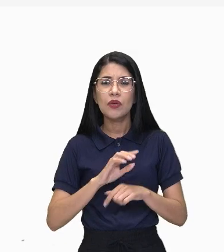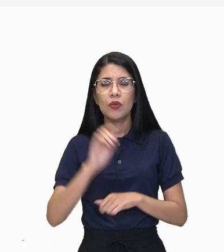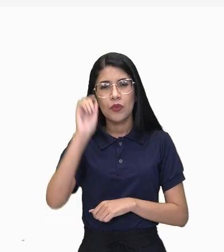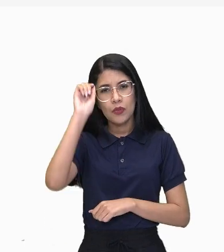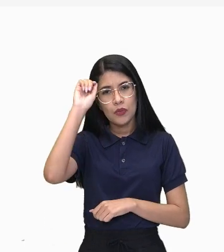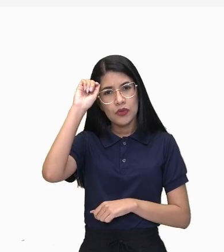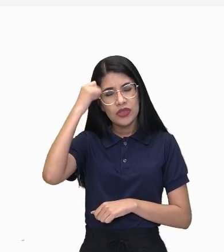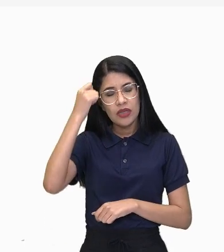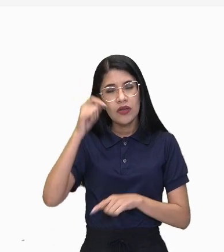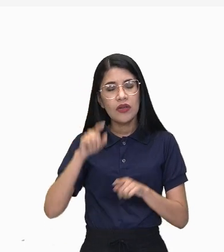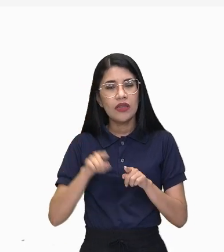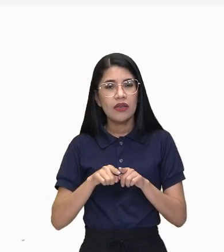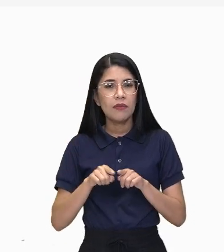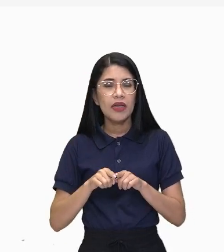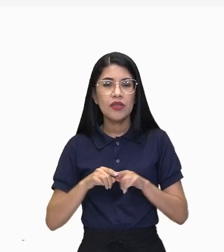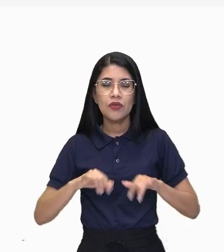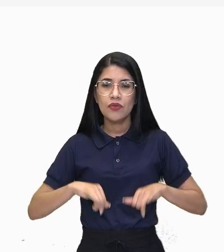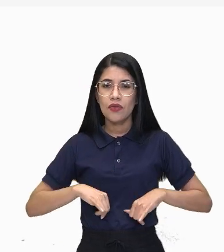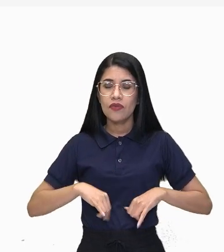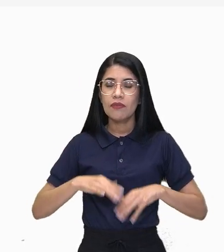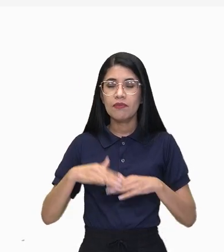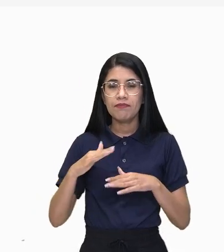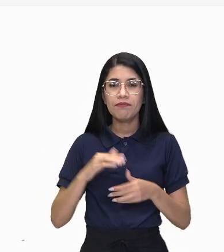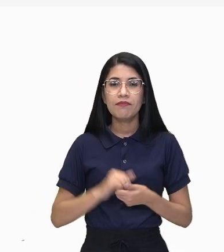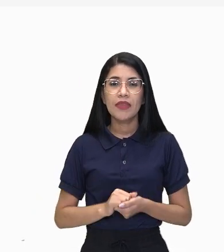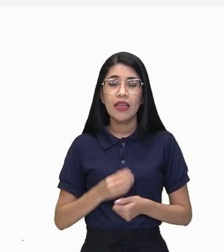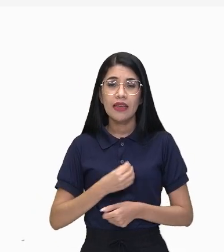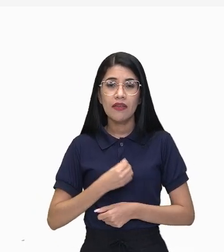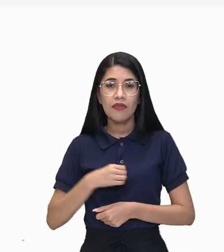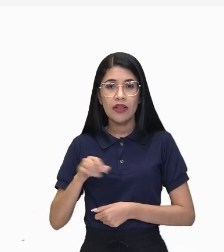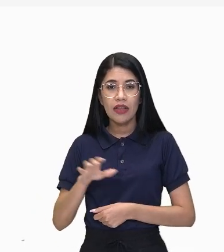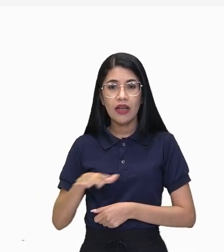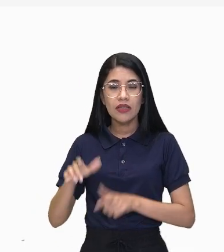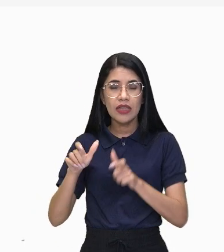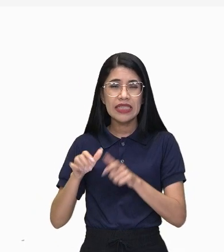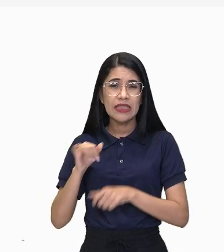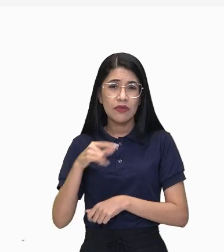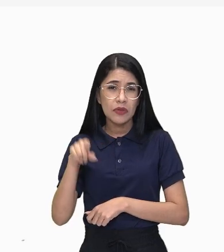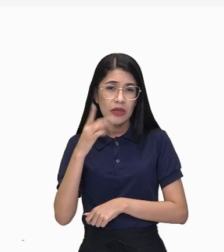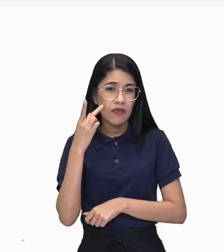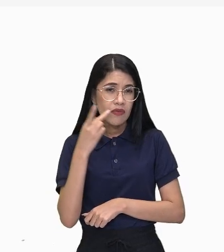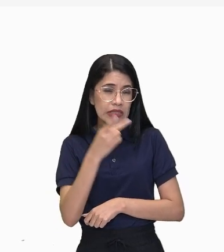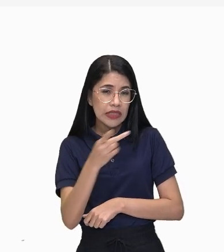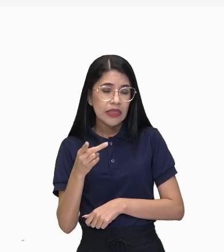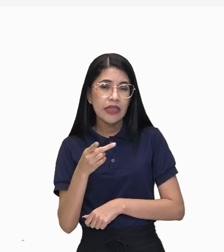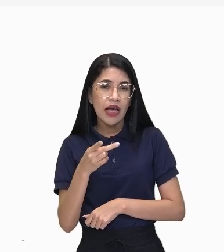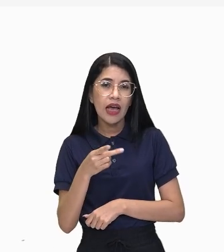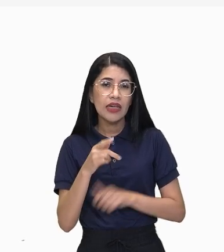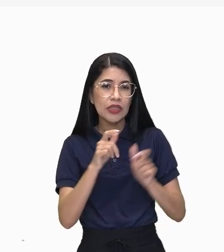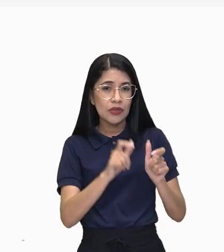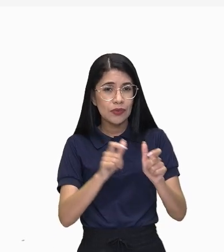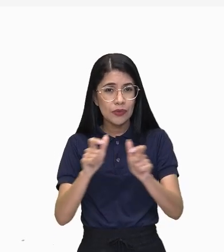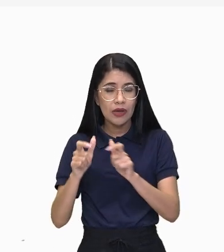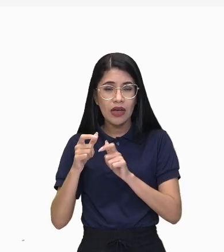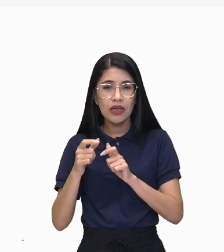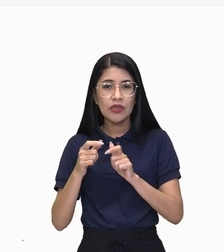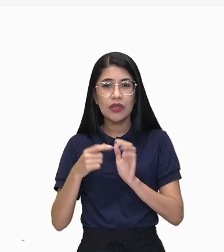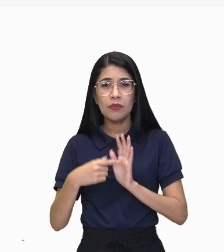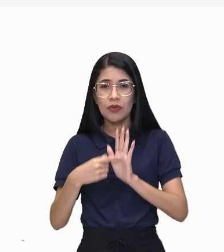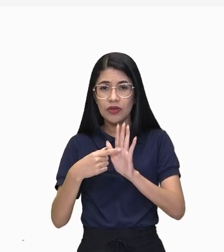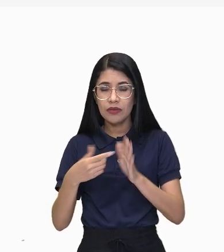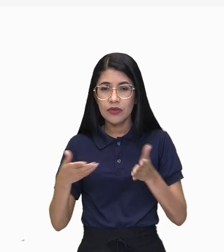são as pessoas que estão nesses lugares. Se você for fazer um olhar, uma visita, um passeio, nesses ambientes que nós estamos falando